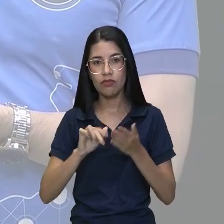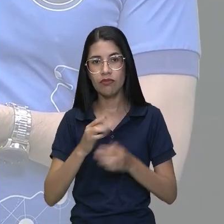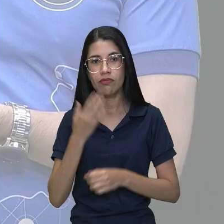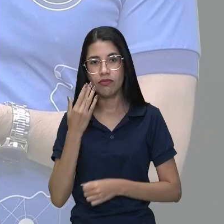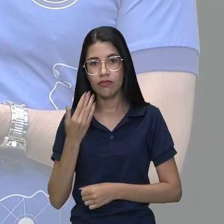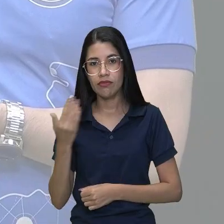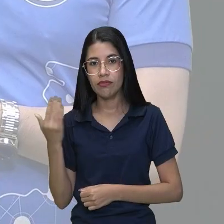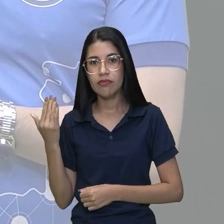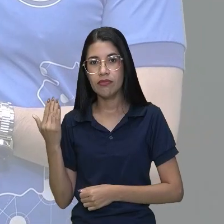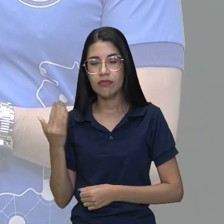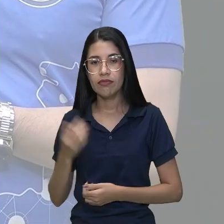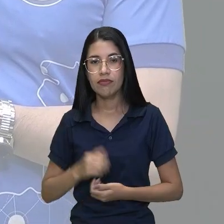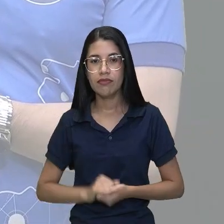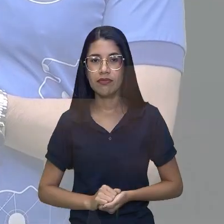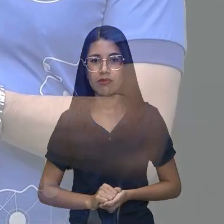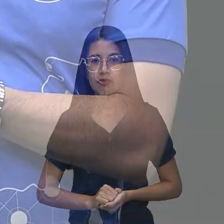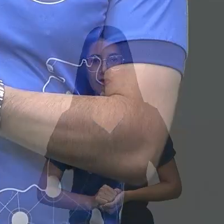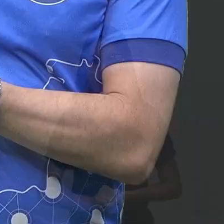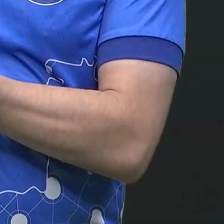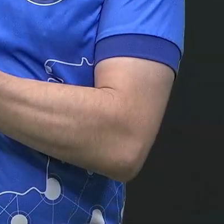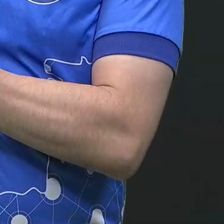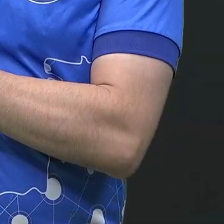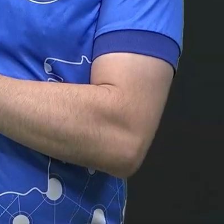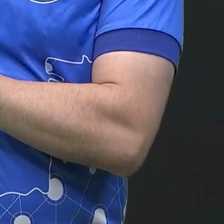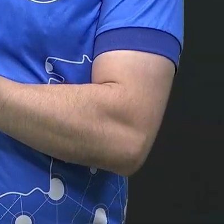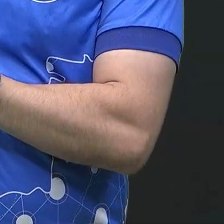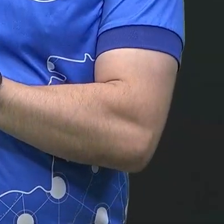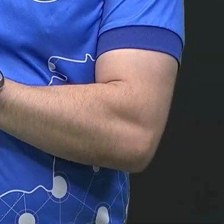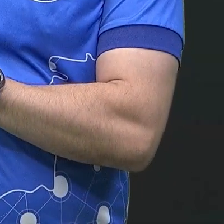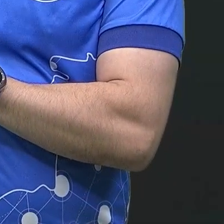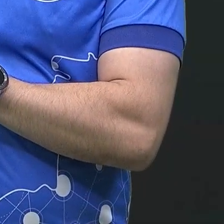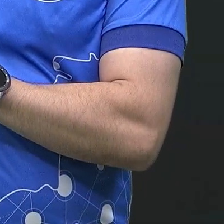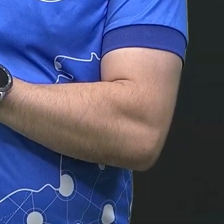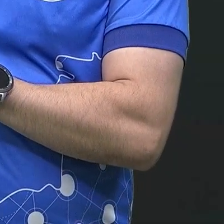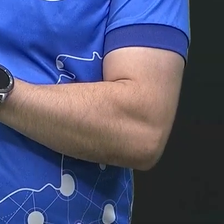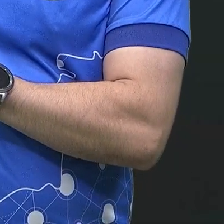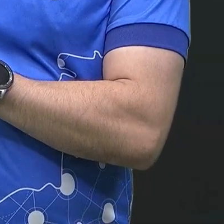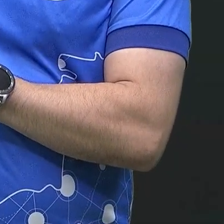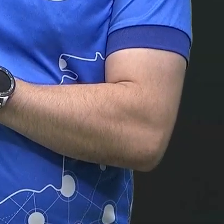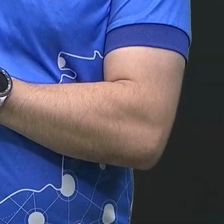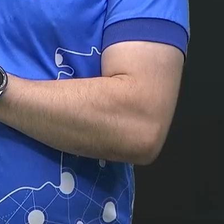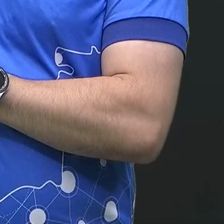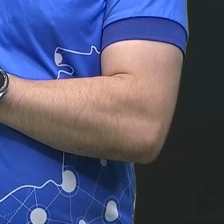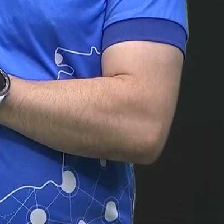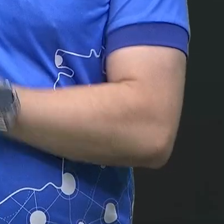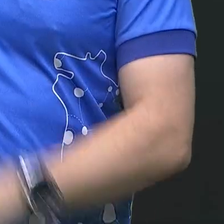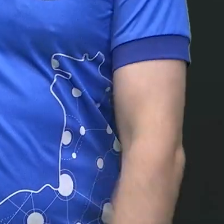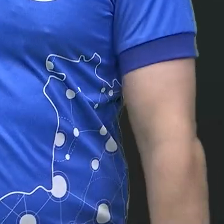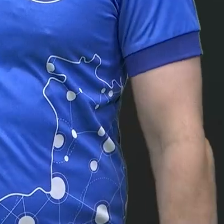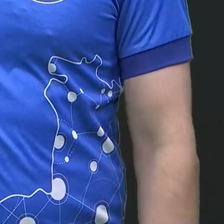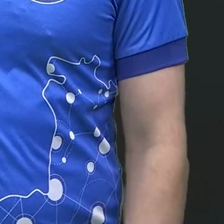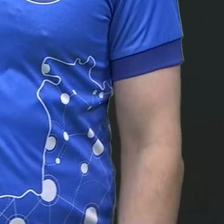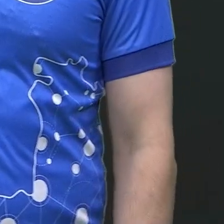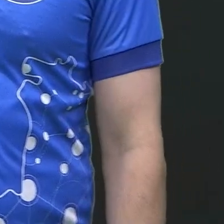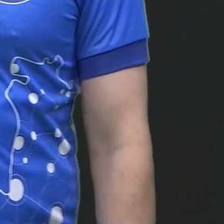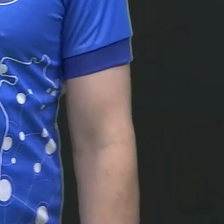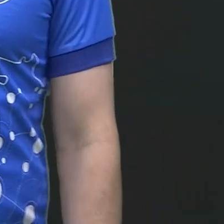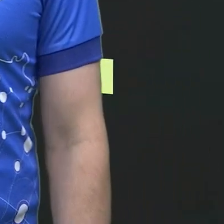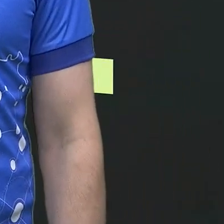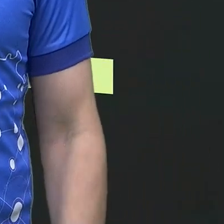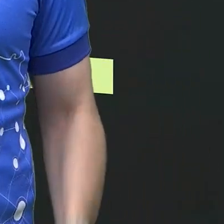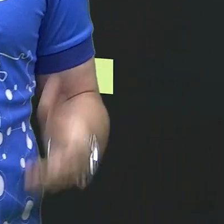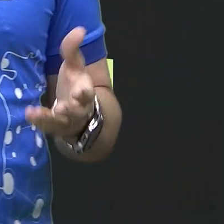vendo essas bolinhas aqui, ó? Ela vai enrolar nela mesma. Aí você consegue ver lá na